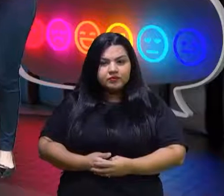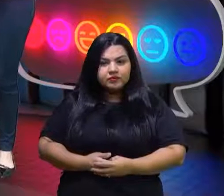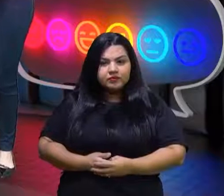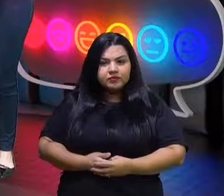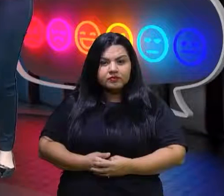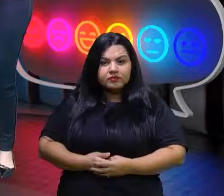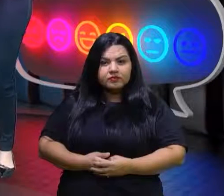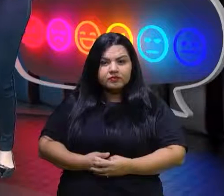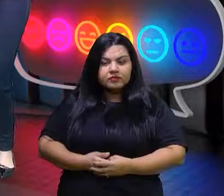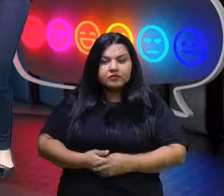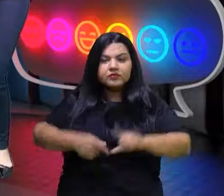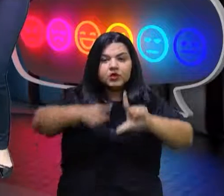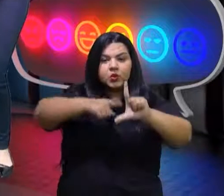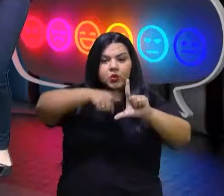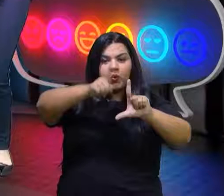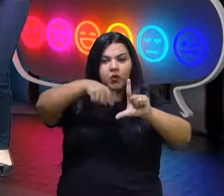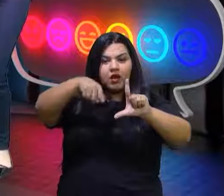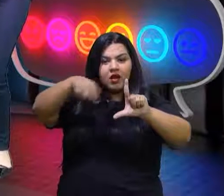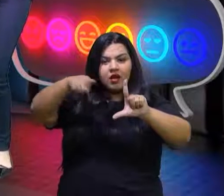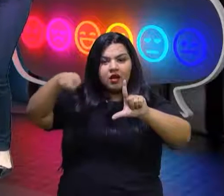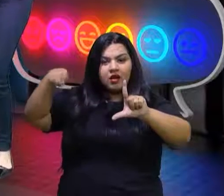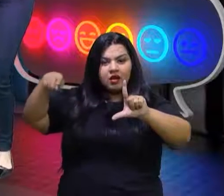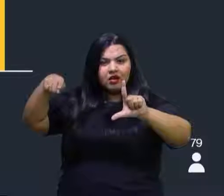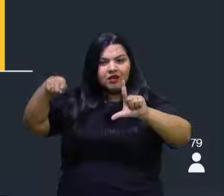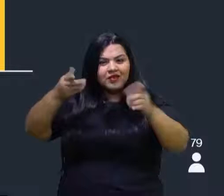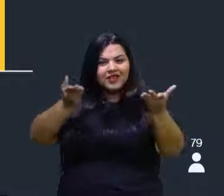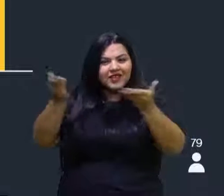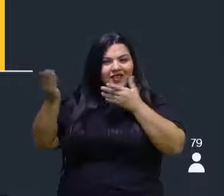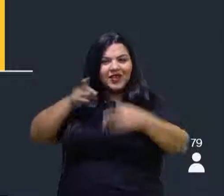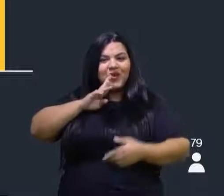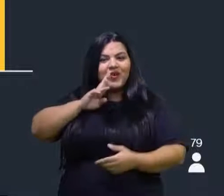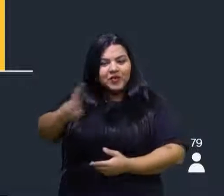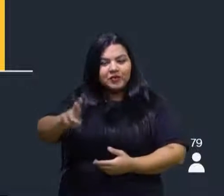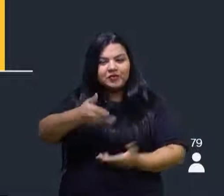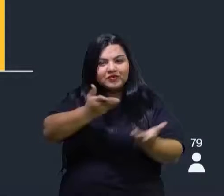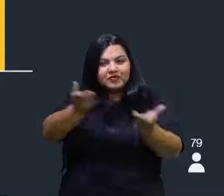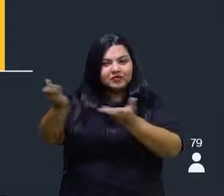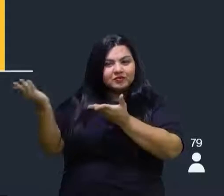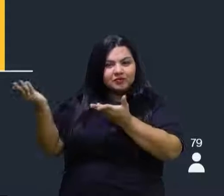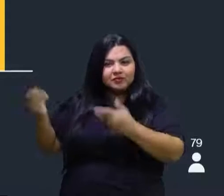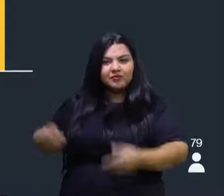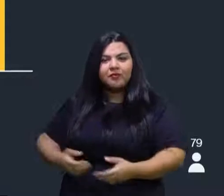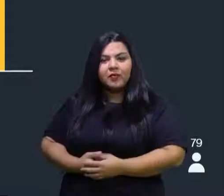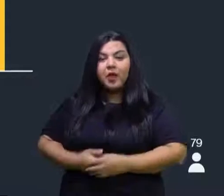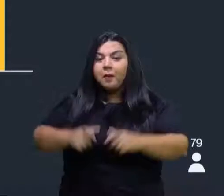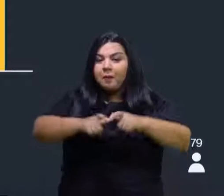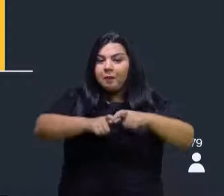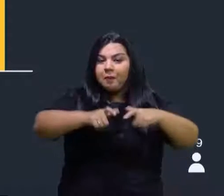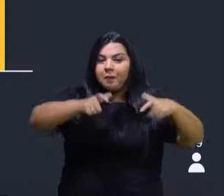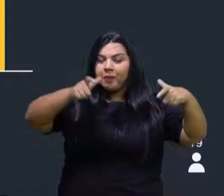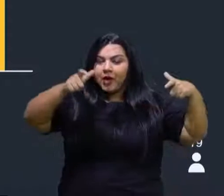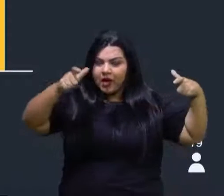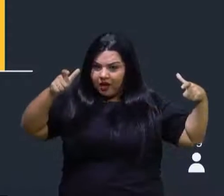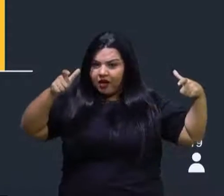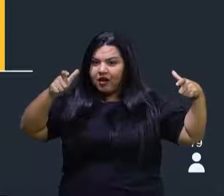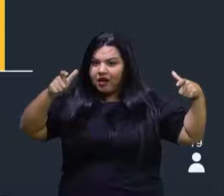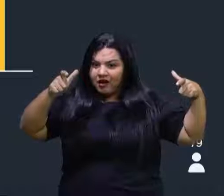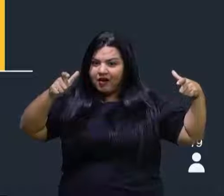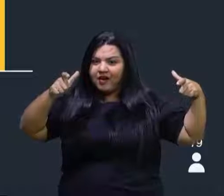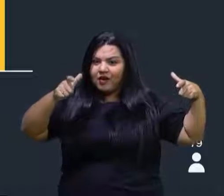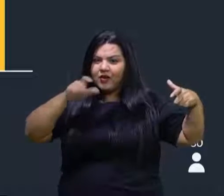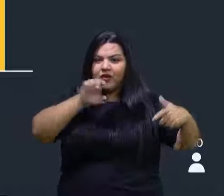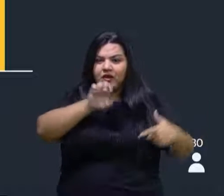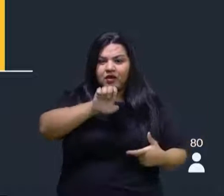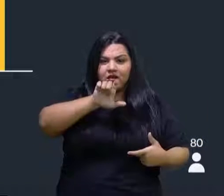ver ali o gráfico com as respostas de vocês. Olha, a maioria acha que é em